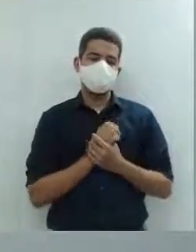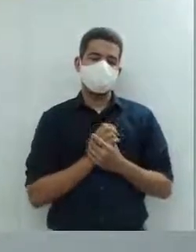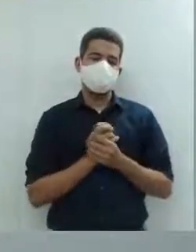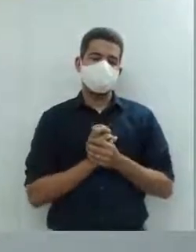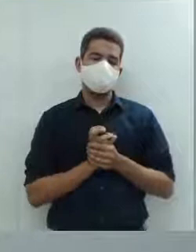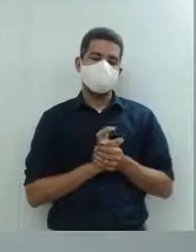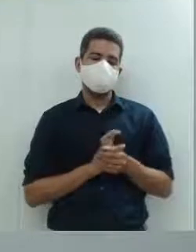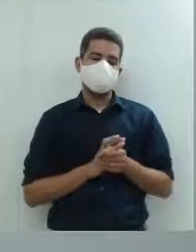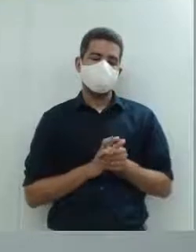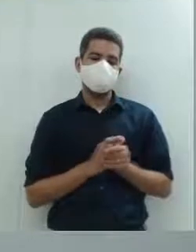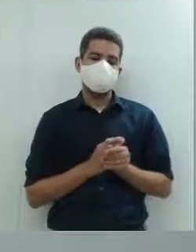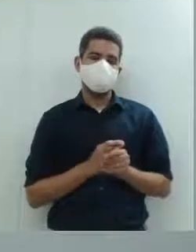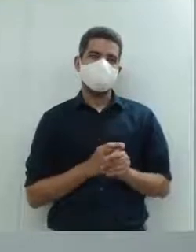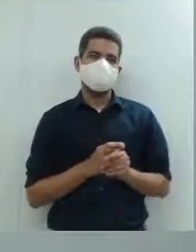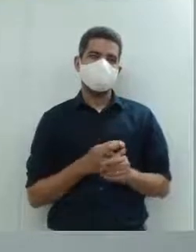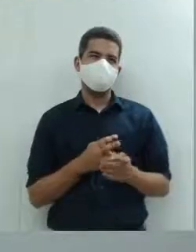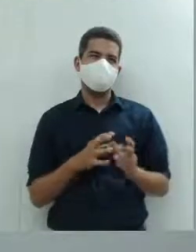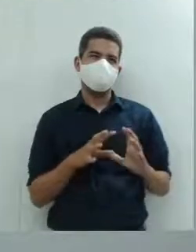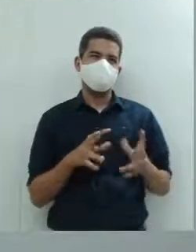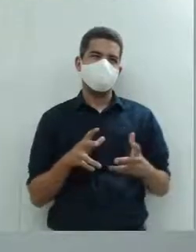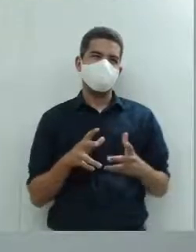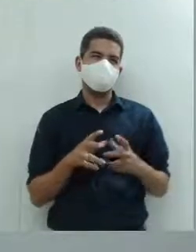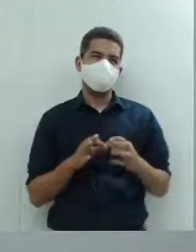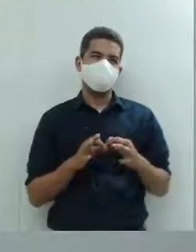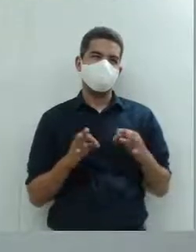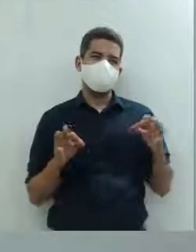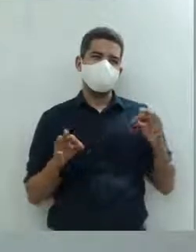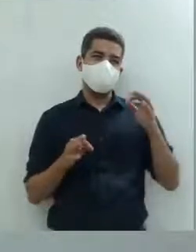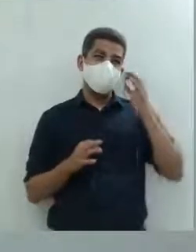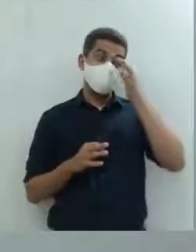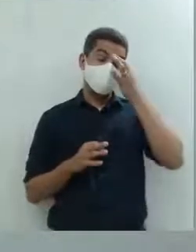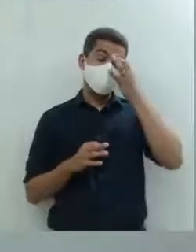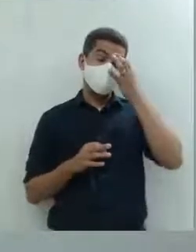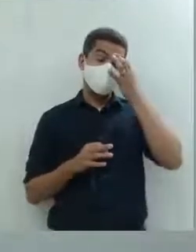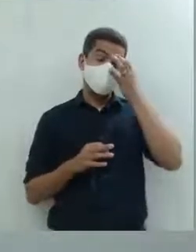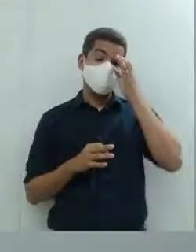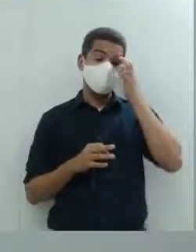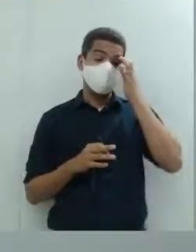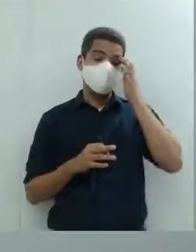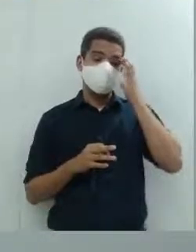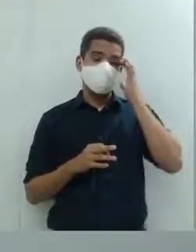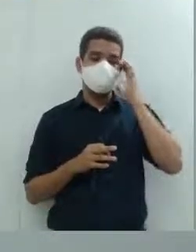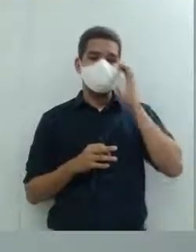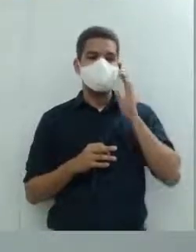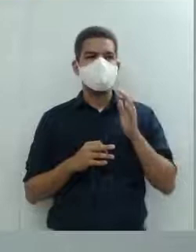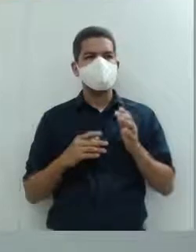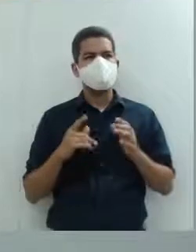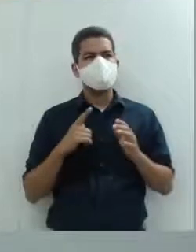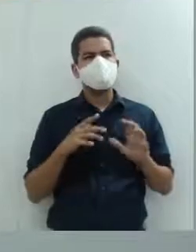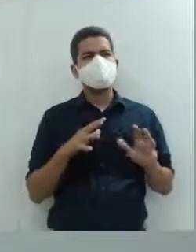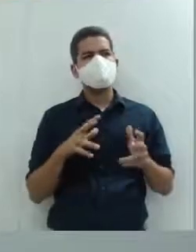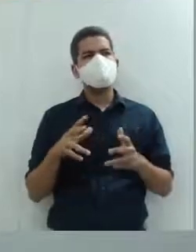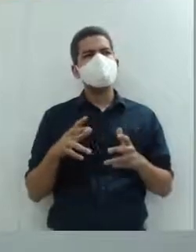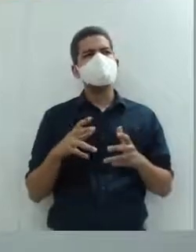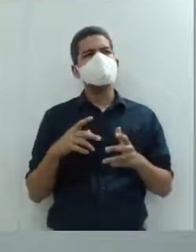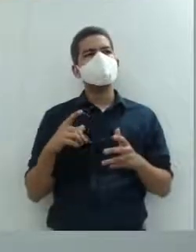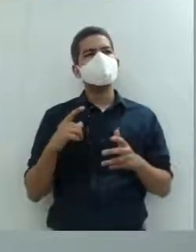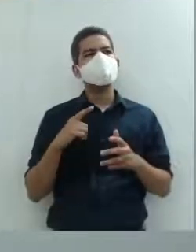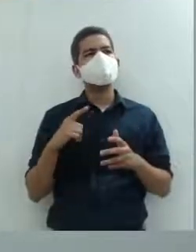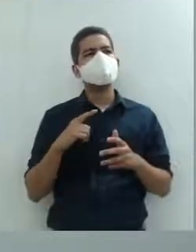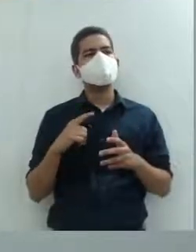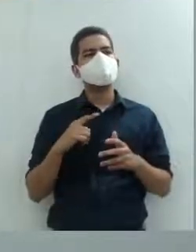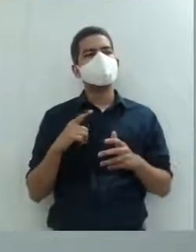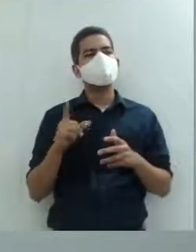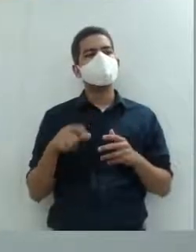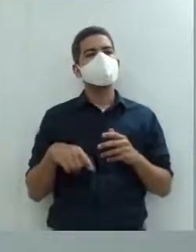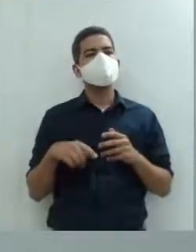da fogueira. Como o nosso planeta é imenso, eu tenho uma parte mais próxima do Sol, esta parte aqui toda próxima do Sol vai ser uma